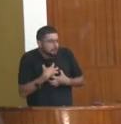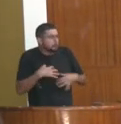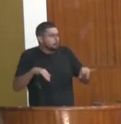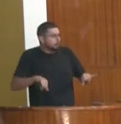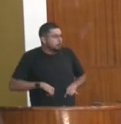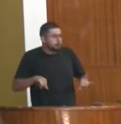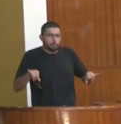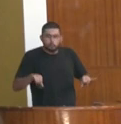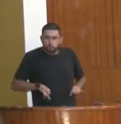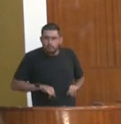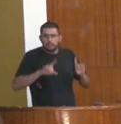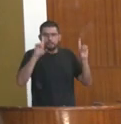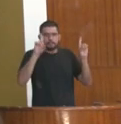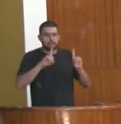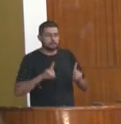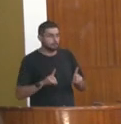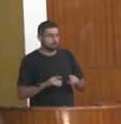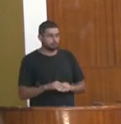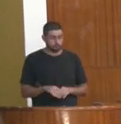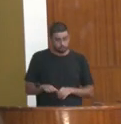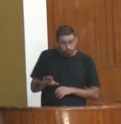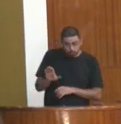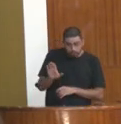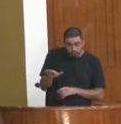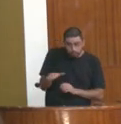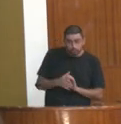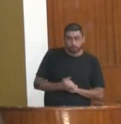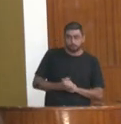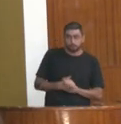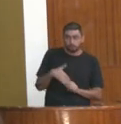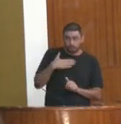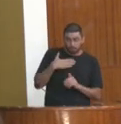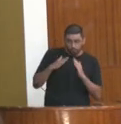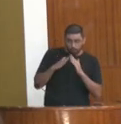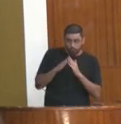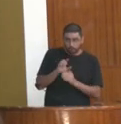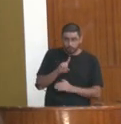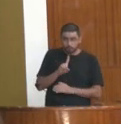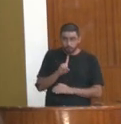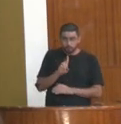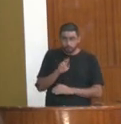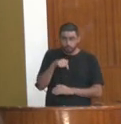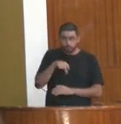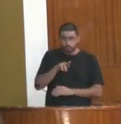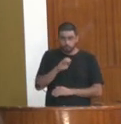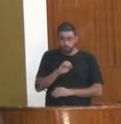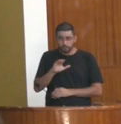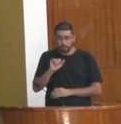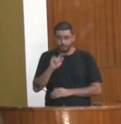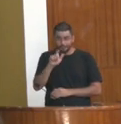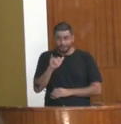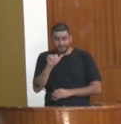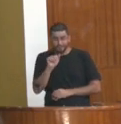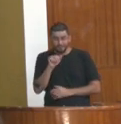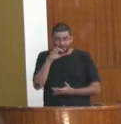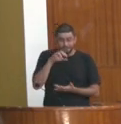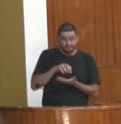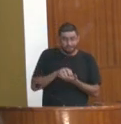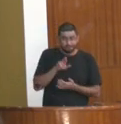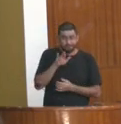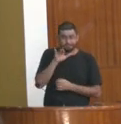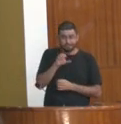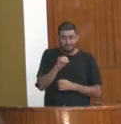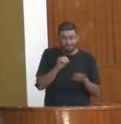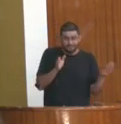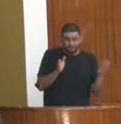só um deficiente. Meu amigo, eu moro em Duque de Caxias, na Baixada Fluminense, trabalho na Carioca, no centro do Rio. Para